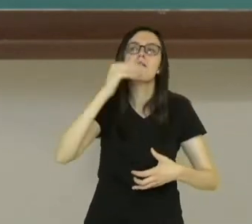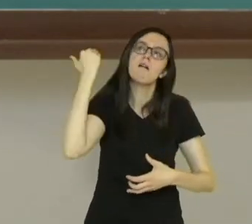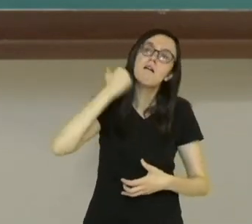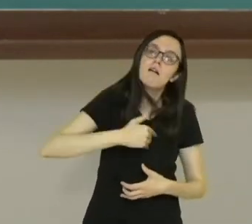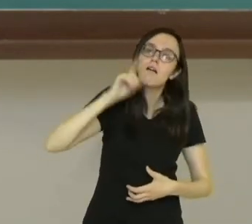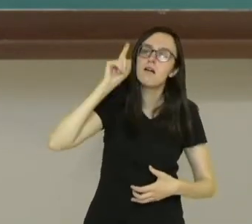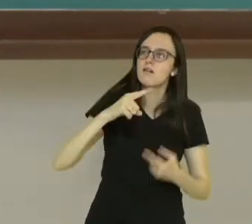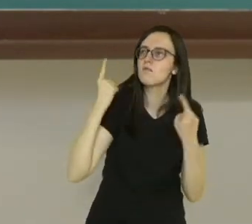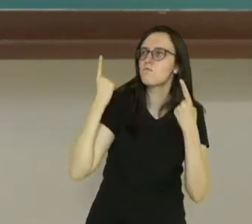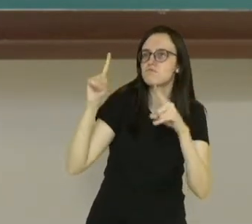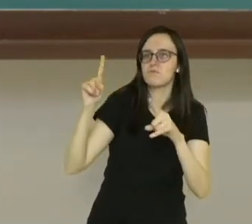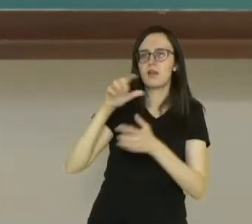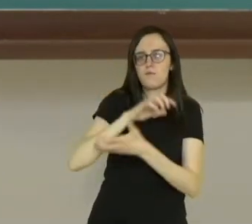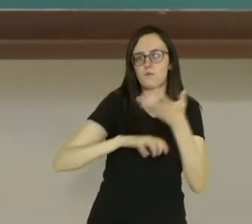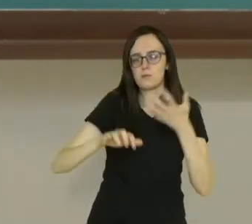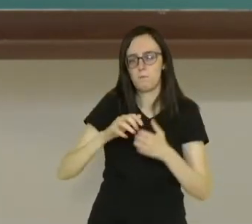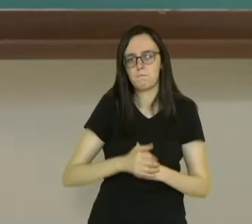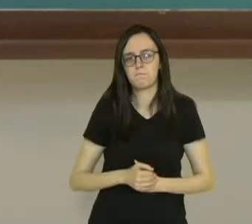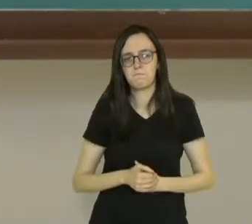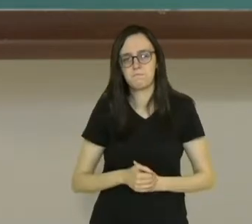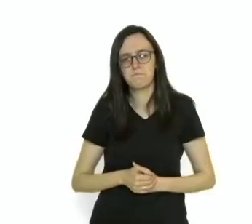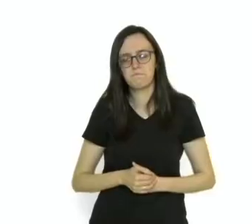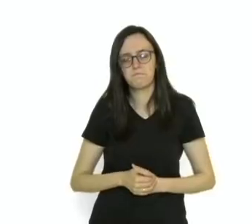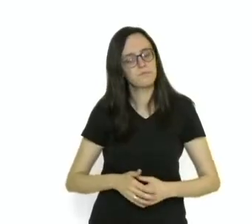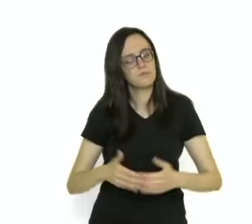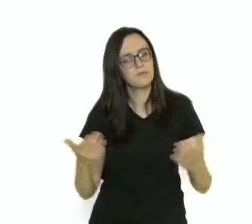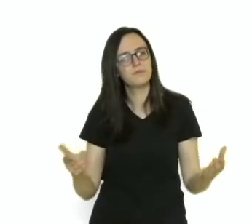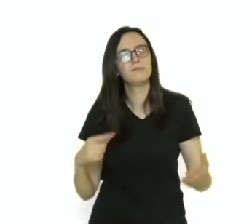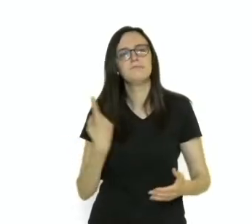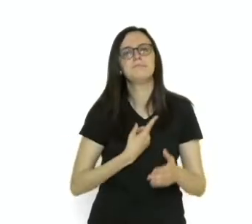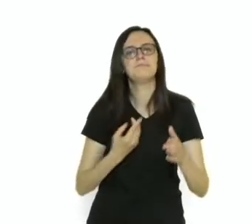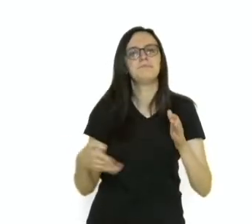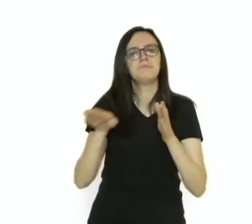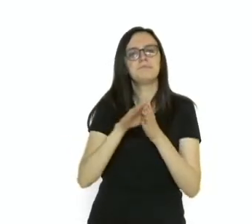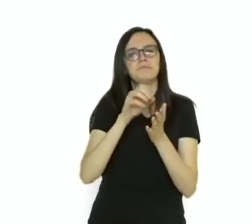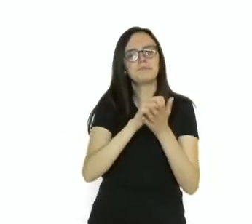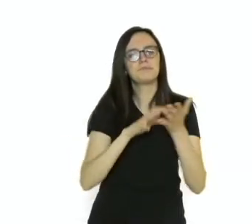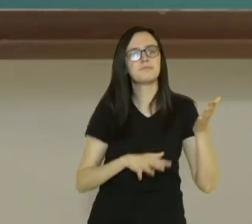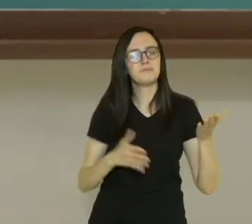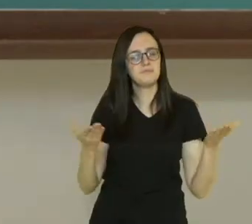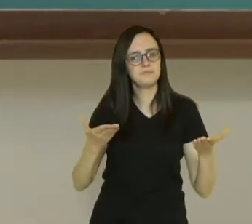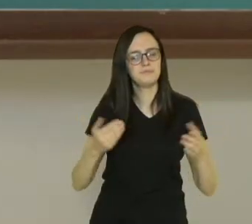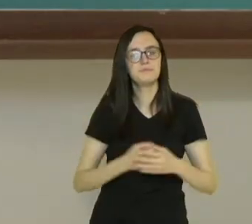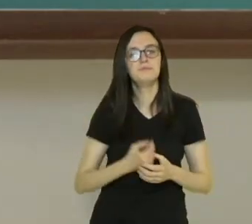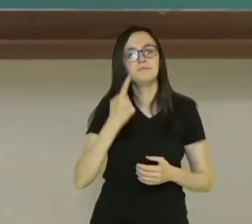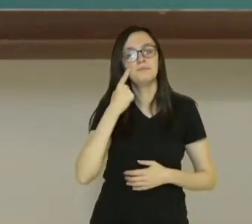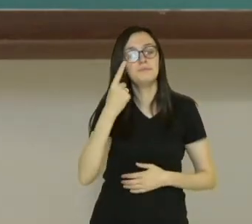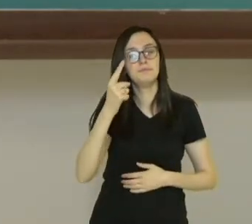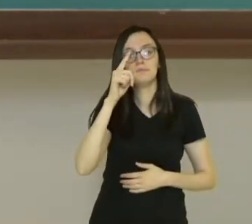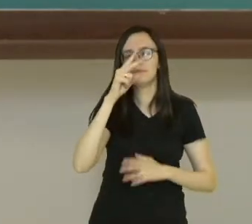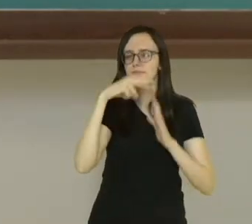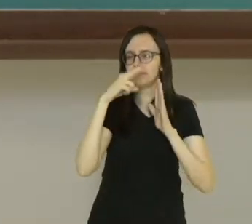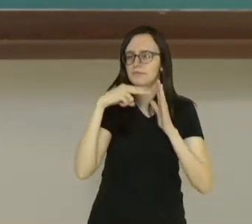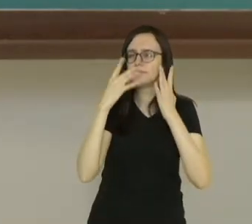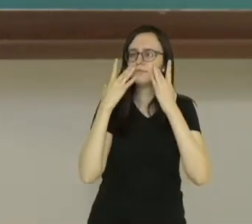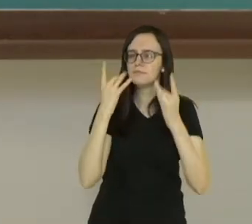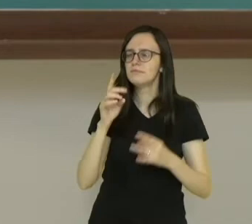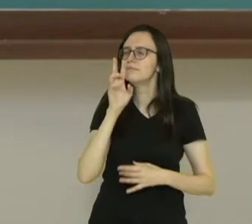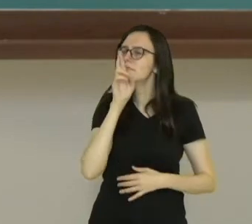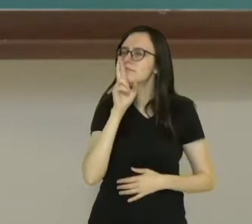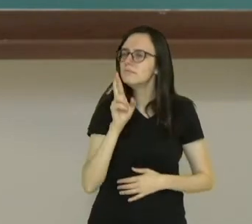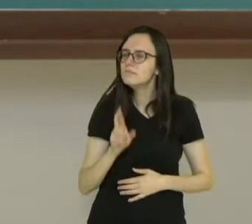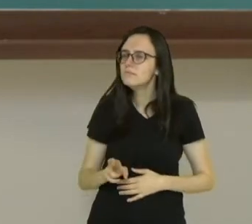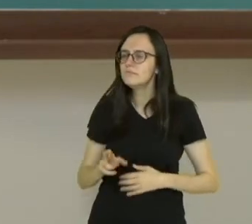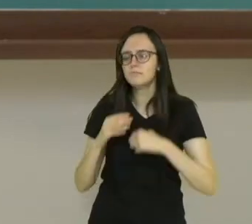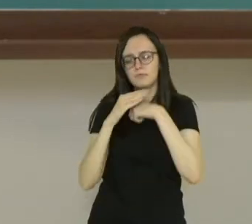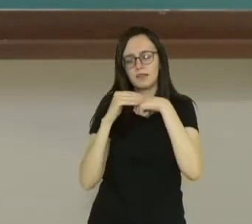inimigo da Revolução. Né? Bom, chegamos aqui na nossa atividade. Gente, lê aí com atenção, responde com